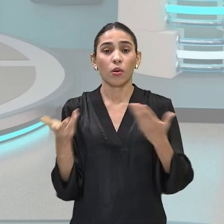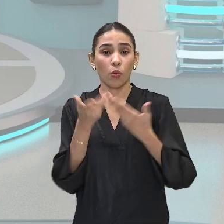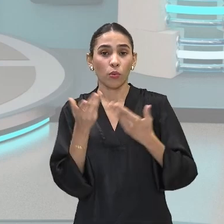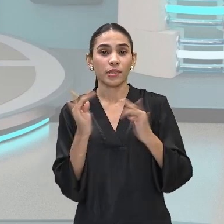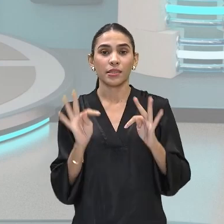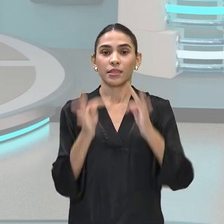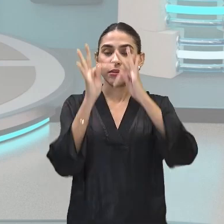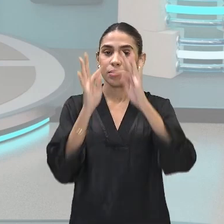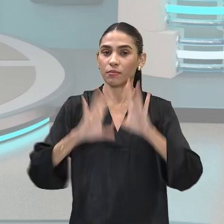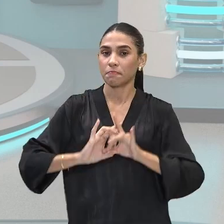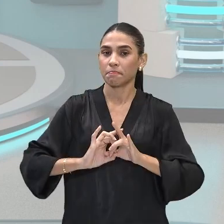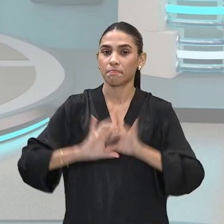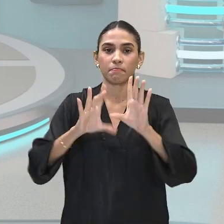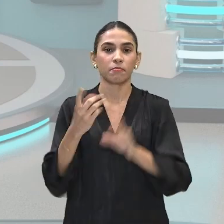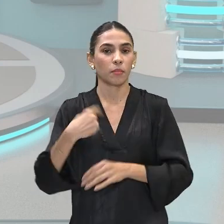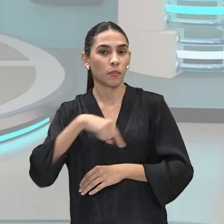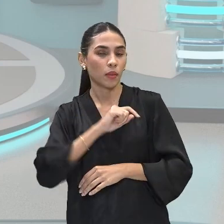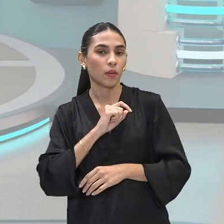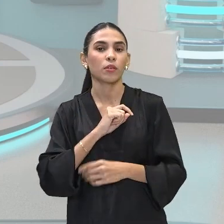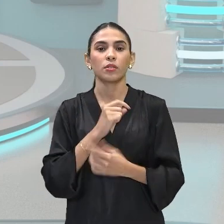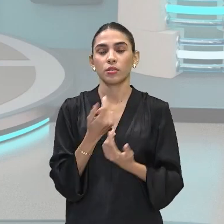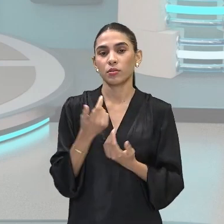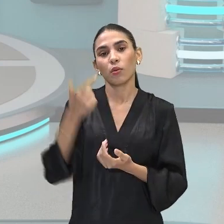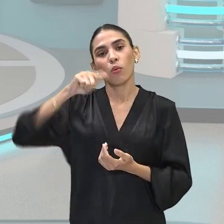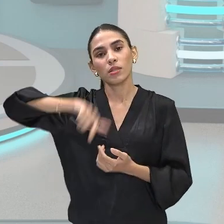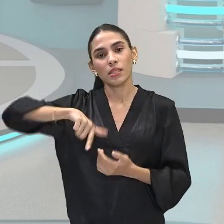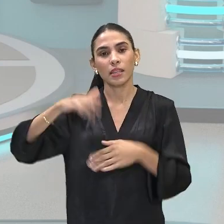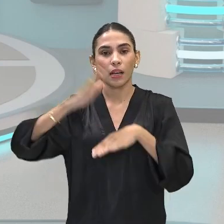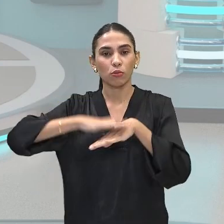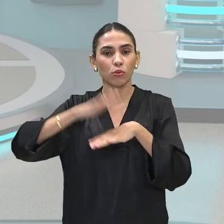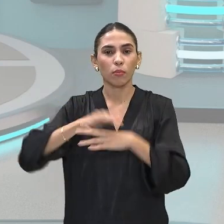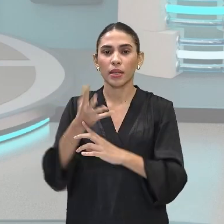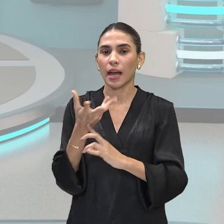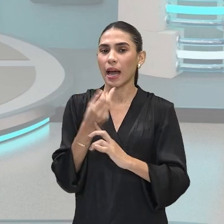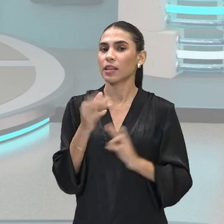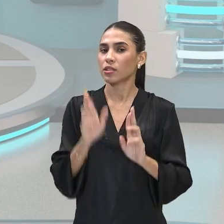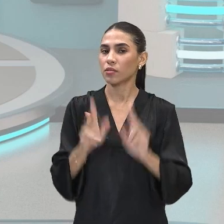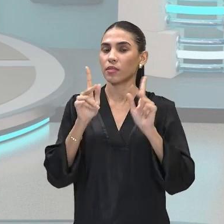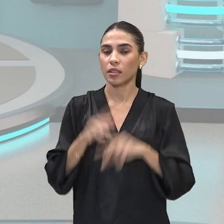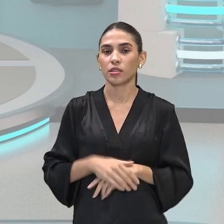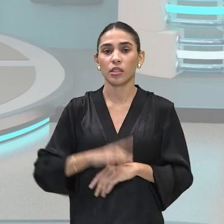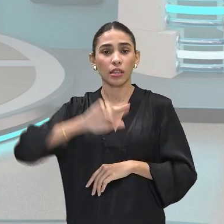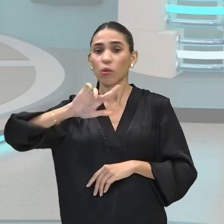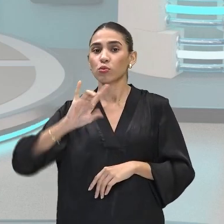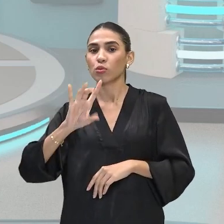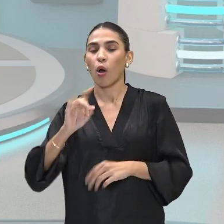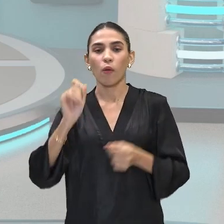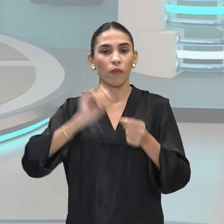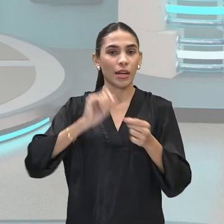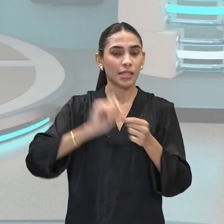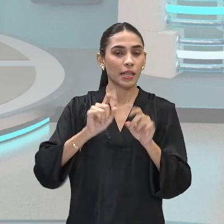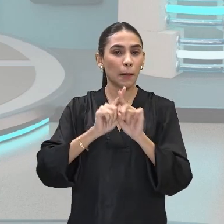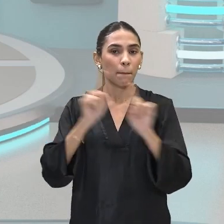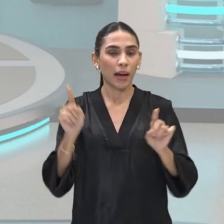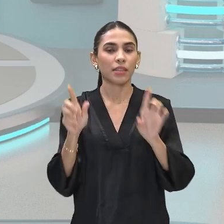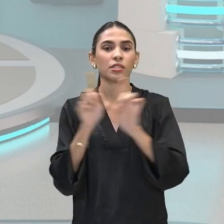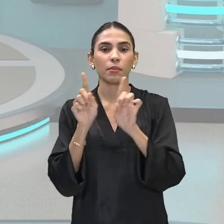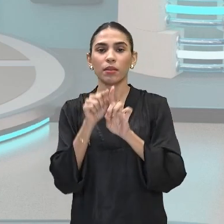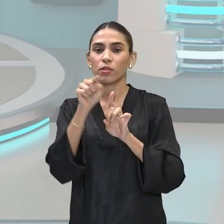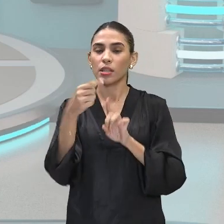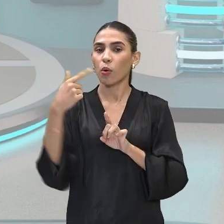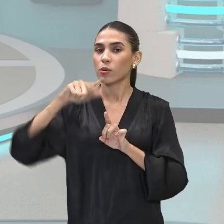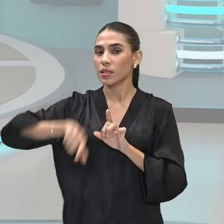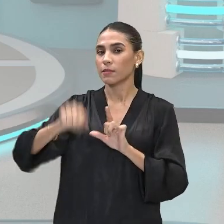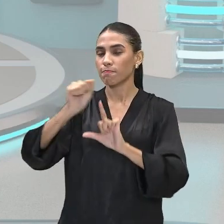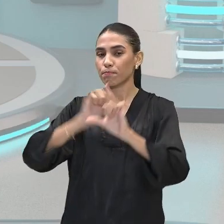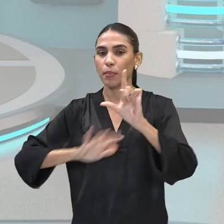ela permite que a gente tenha um fazer artístico diferente, não só o fazer, o produzir, mas também o compartilhar, né,